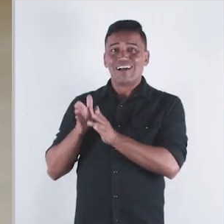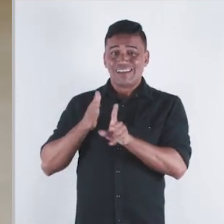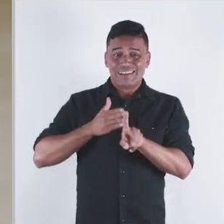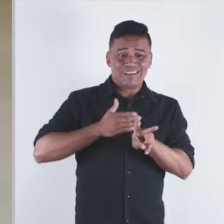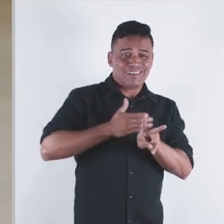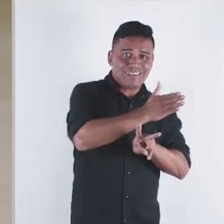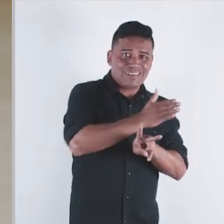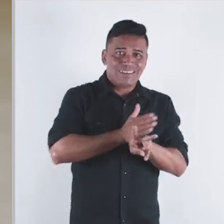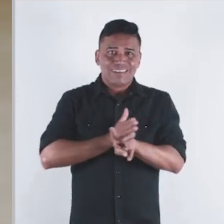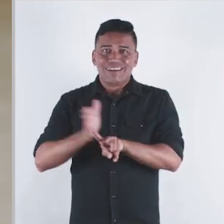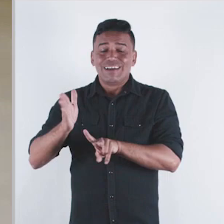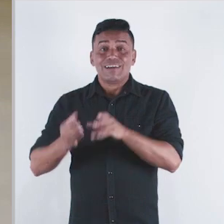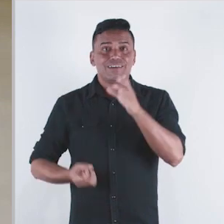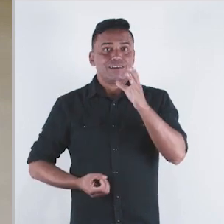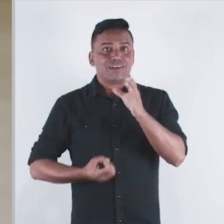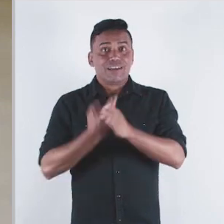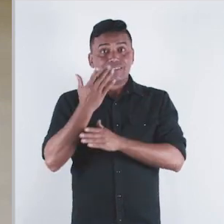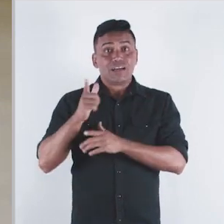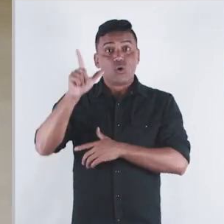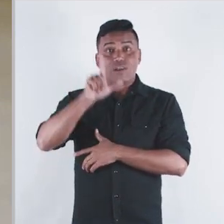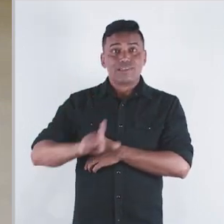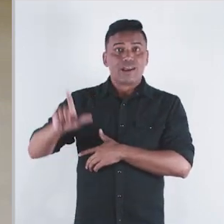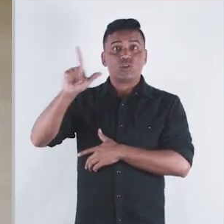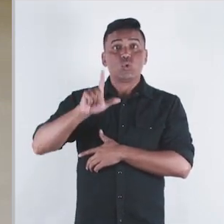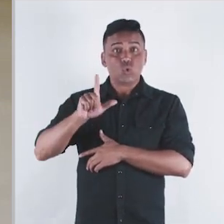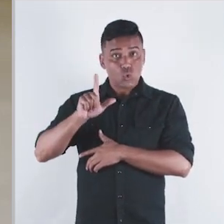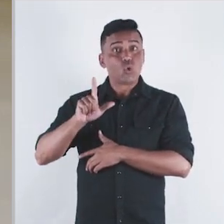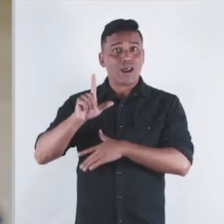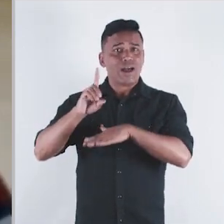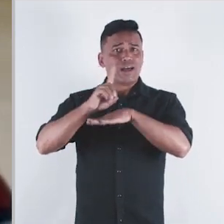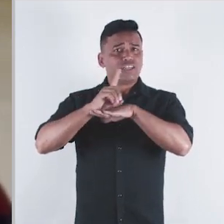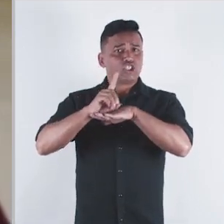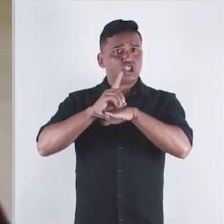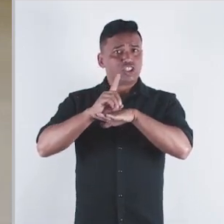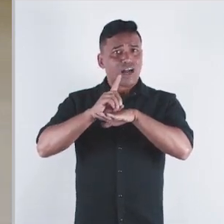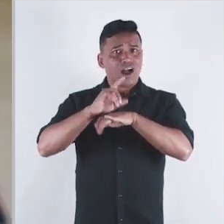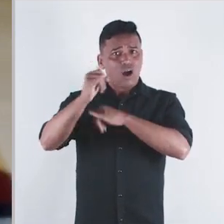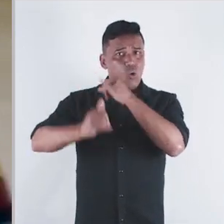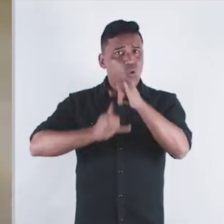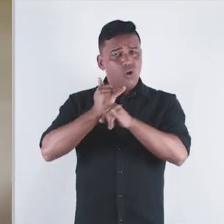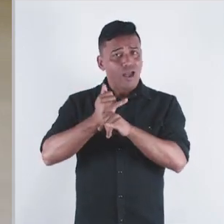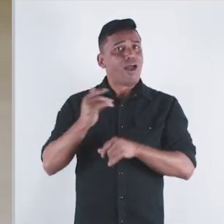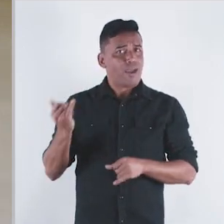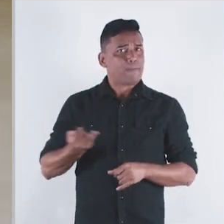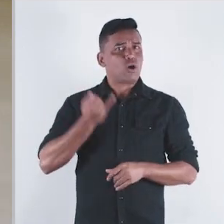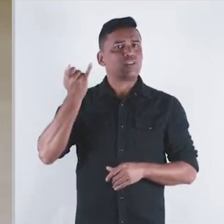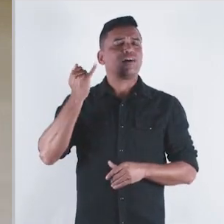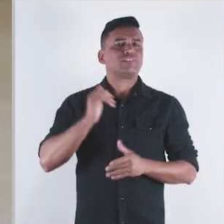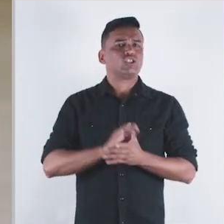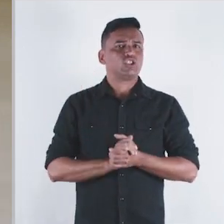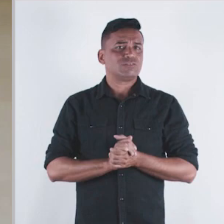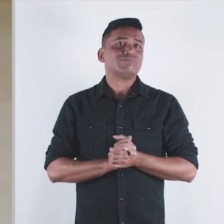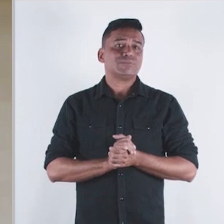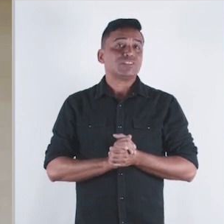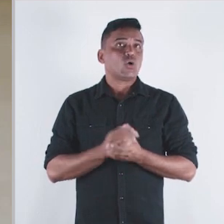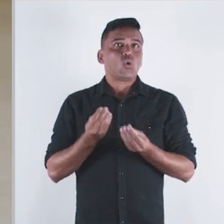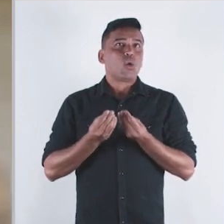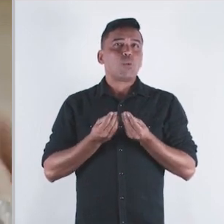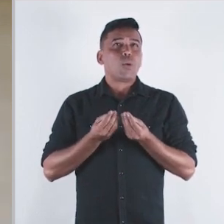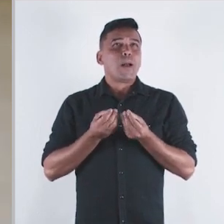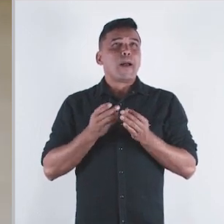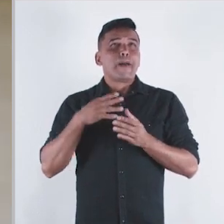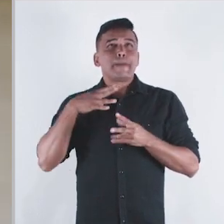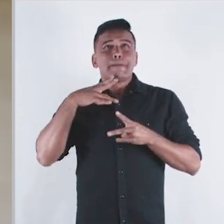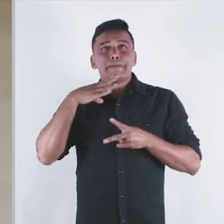eixos da criação da literatura digital é importante. O que nós temos percebido? O que percebemos ao longo do nosso mapeamento